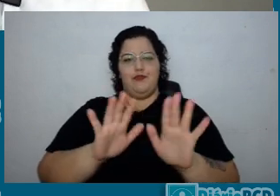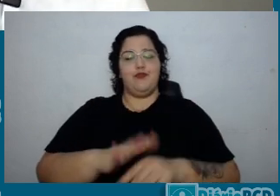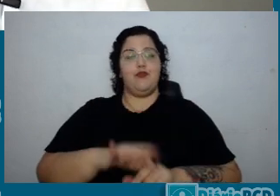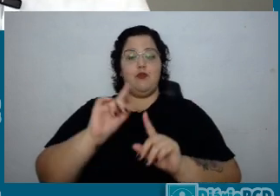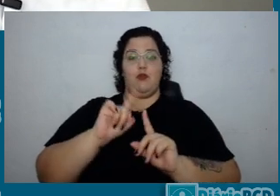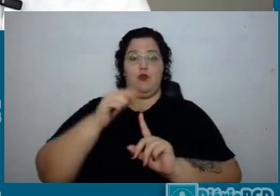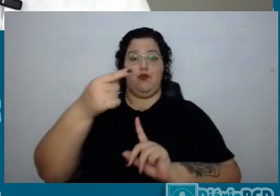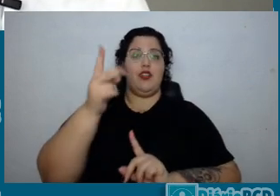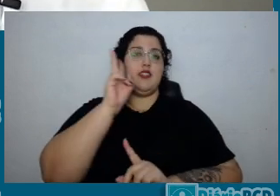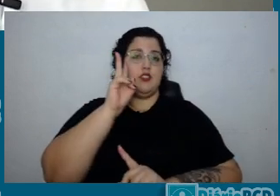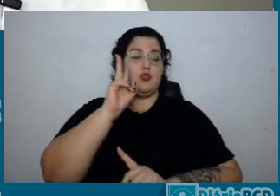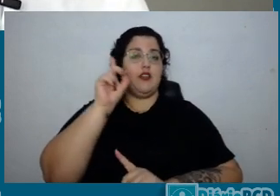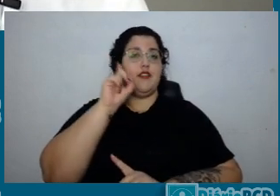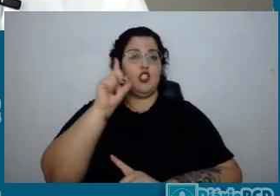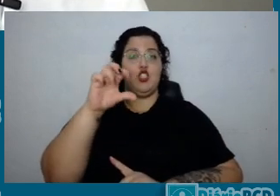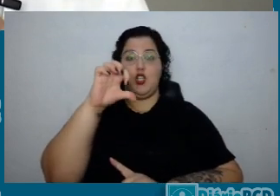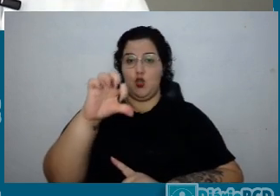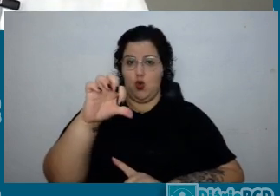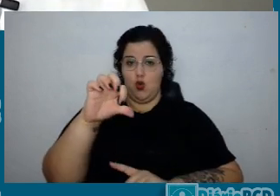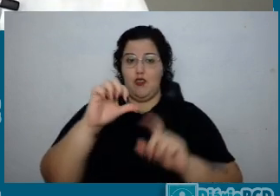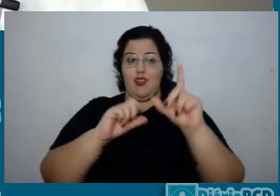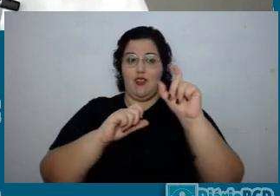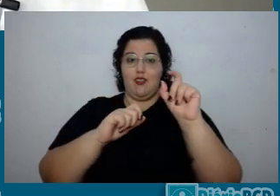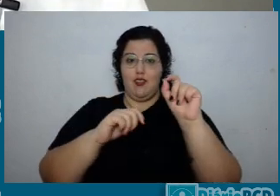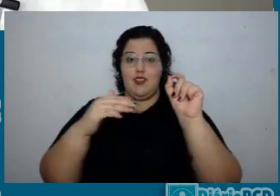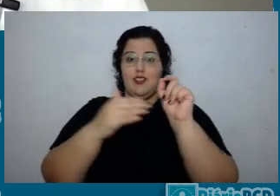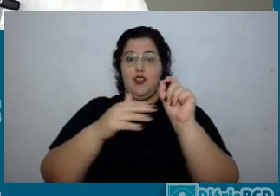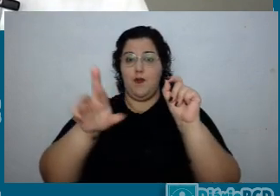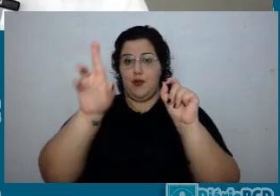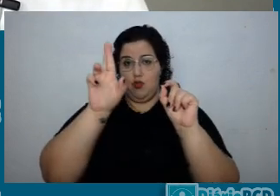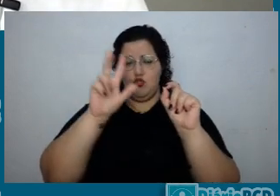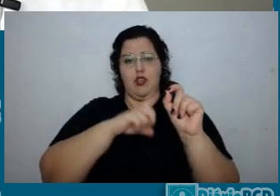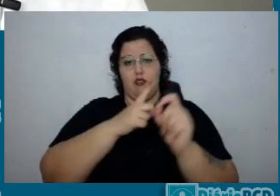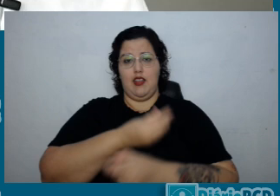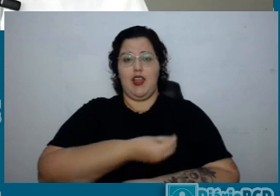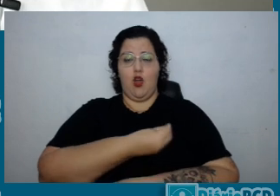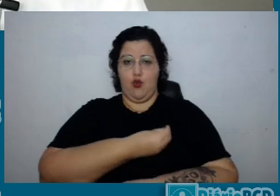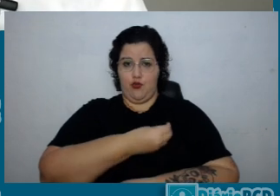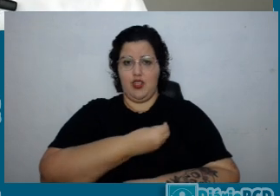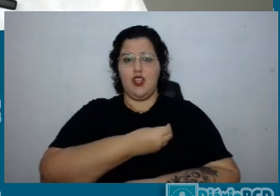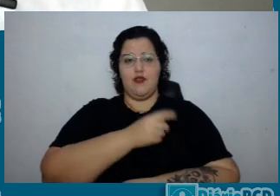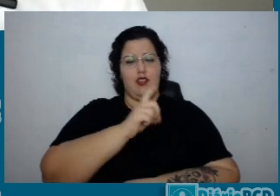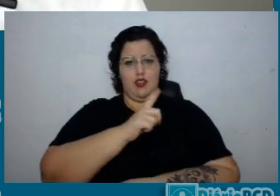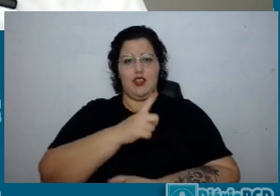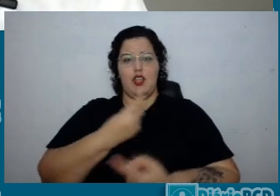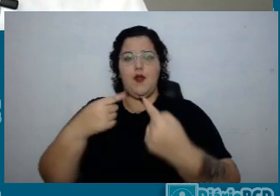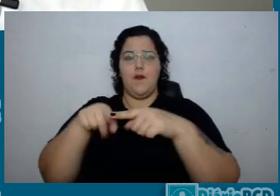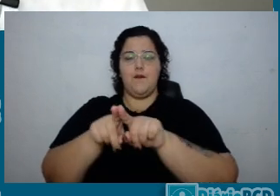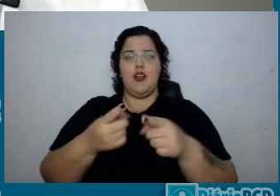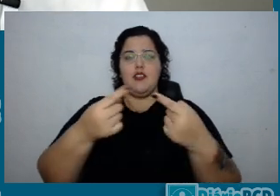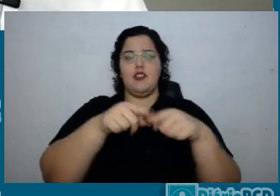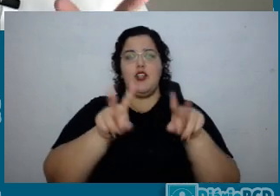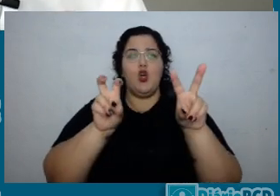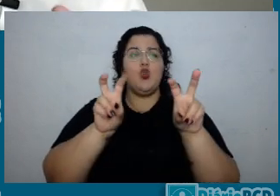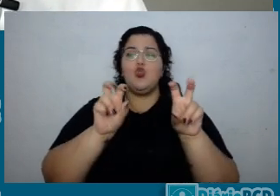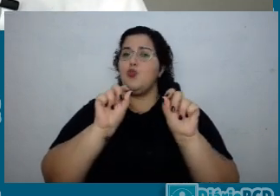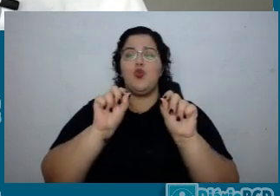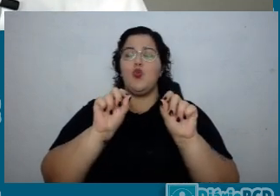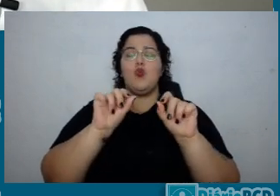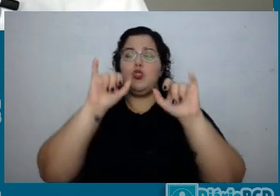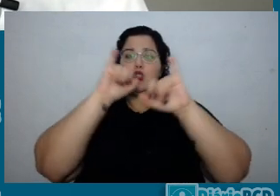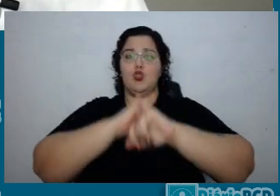segunda-feira, dia 9, das 10 horas até o meio-dia, nós temos uma transmissão ao vivo com demais parceiros para falar sobre